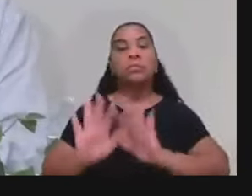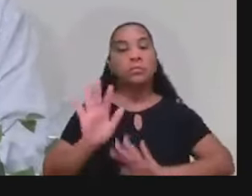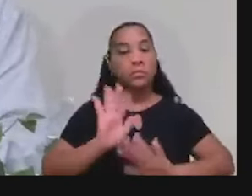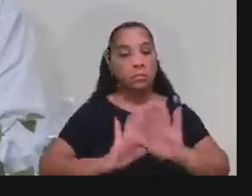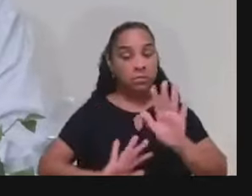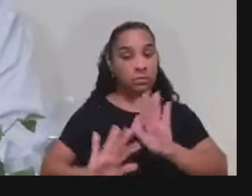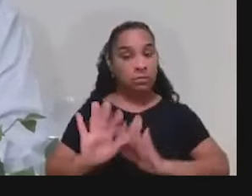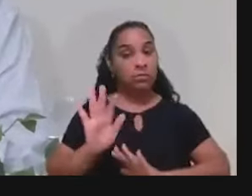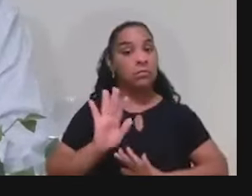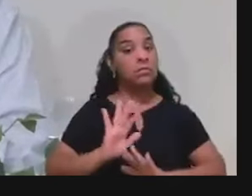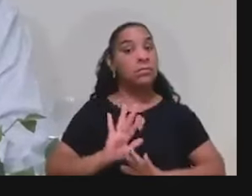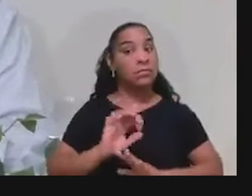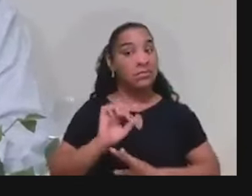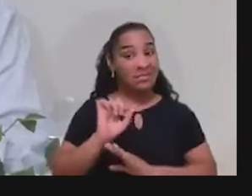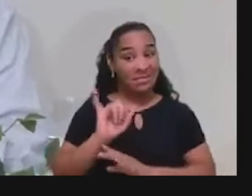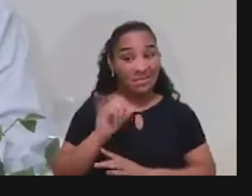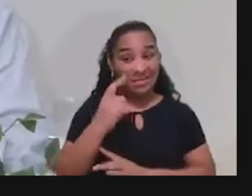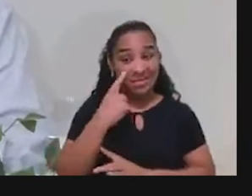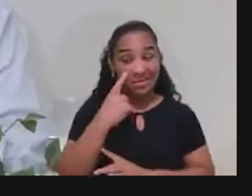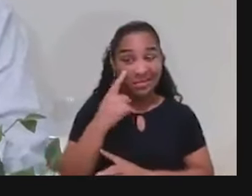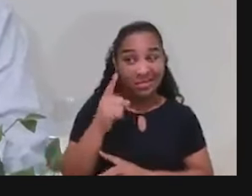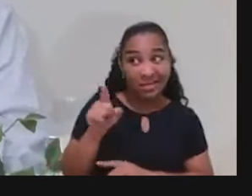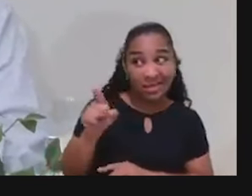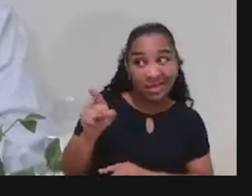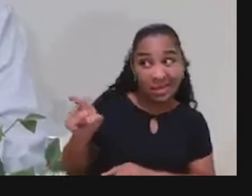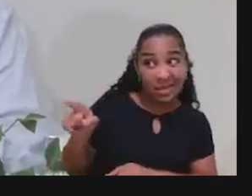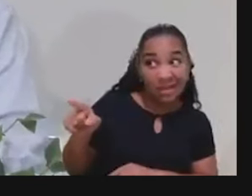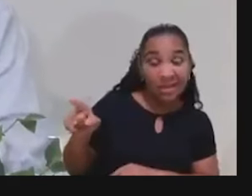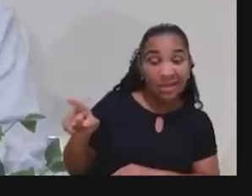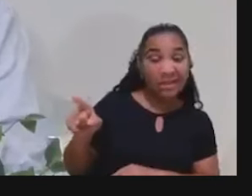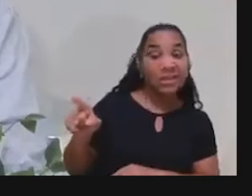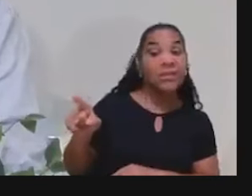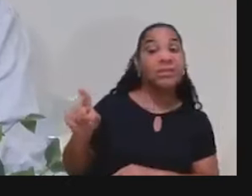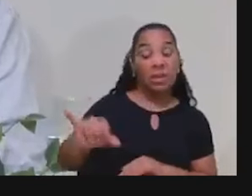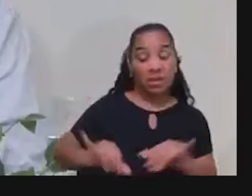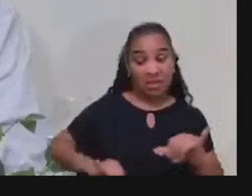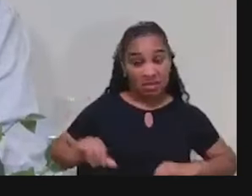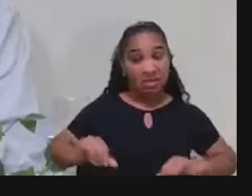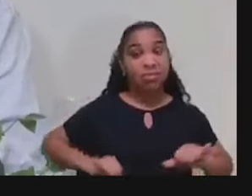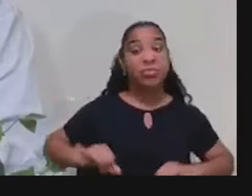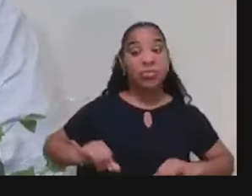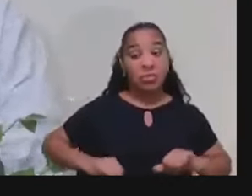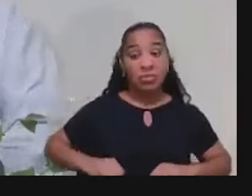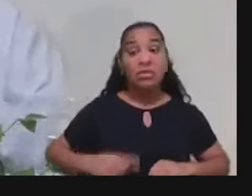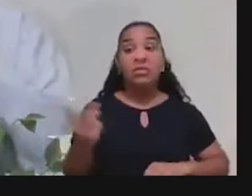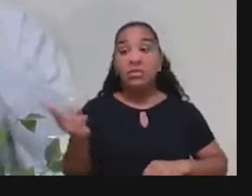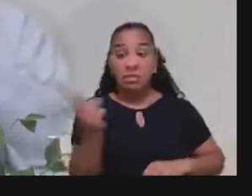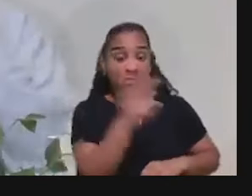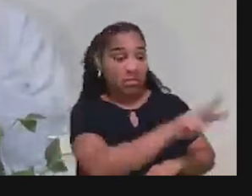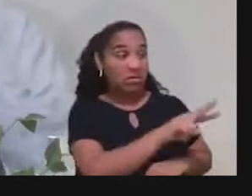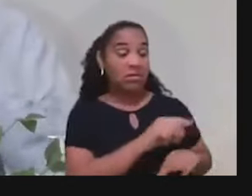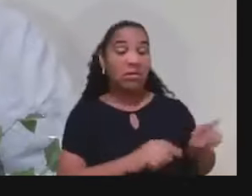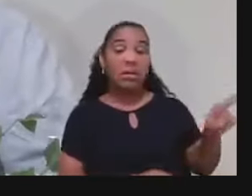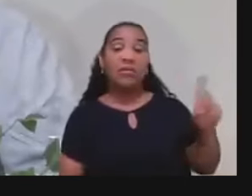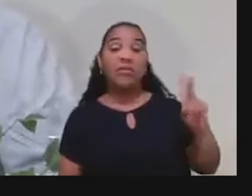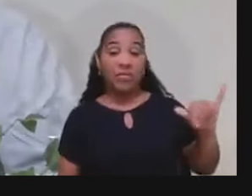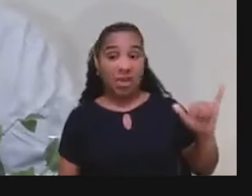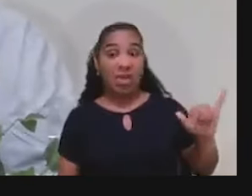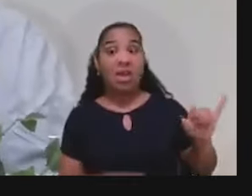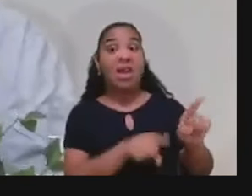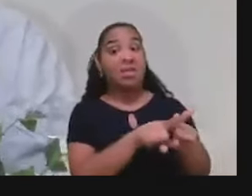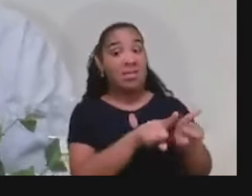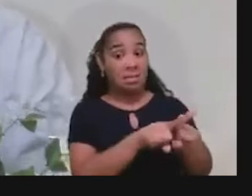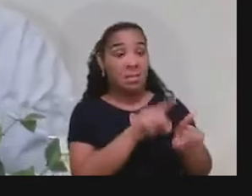veja as barbas de alguém ardendo, cuida, porque vai chegar a tua hora. Então, põe as barbas de